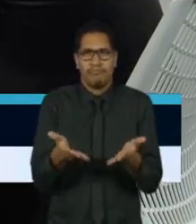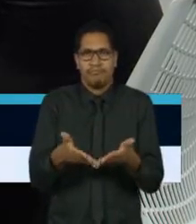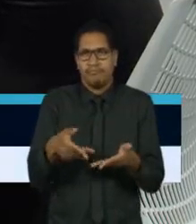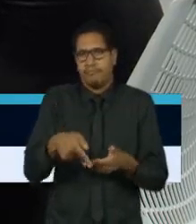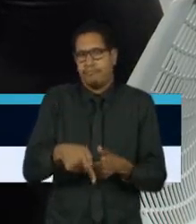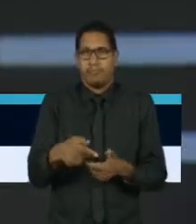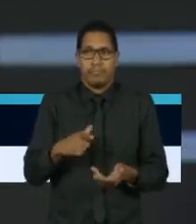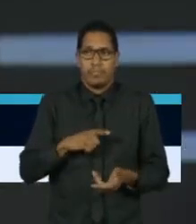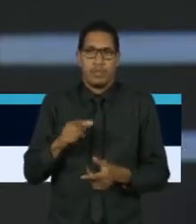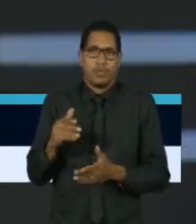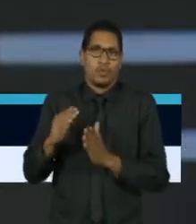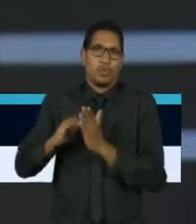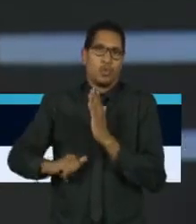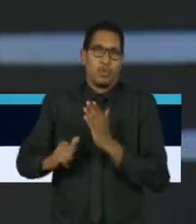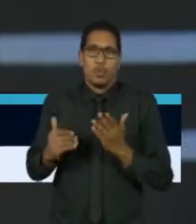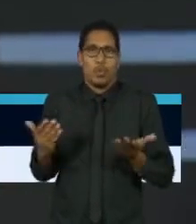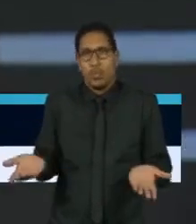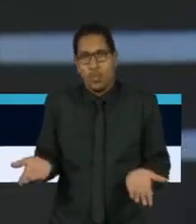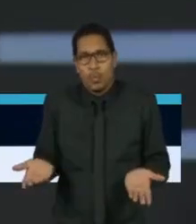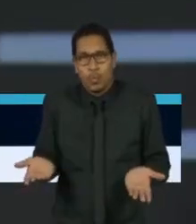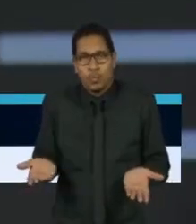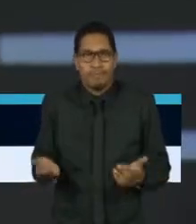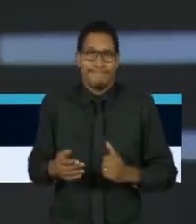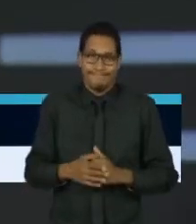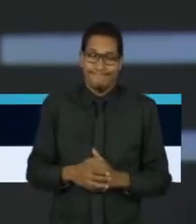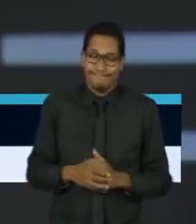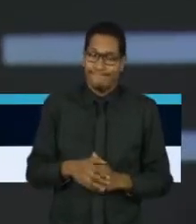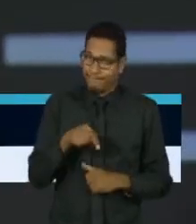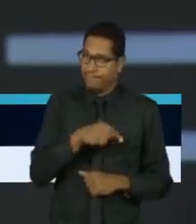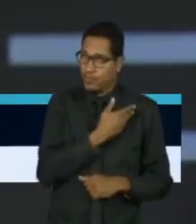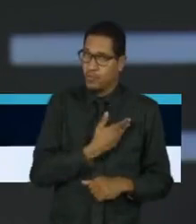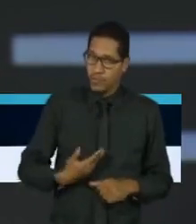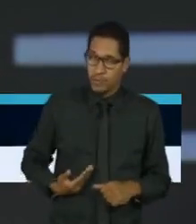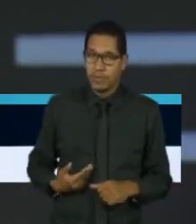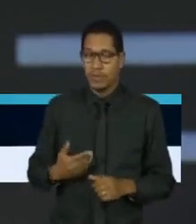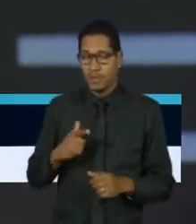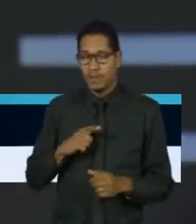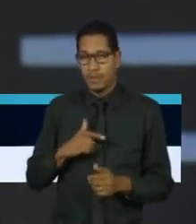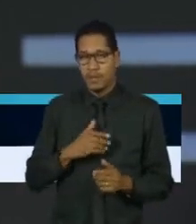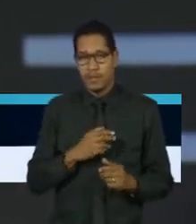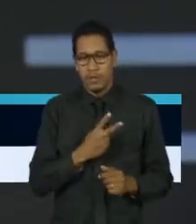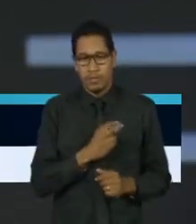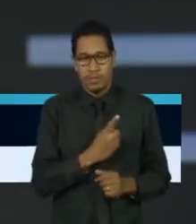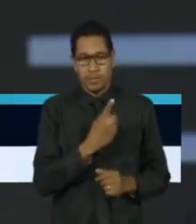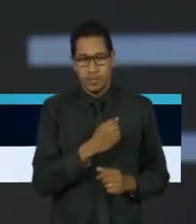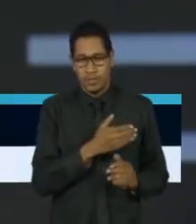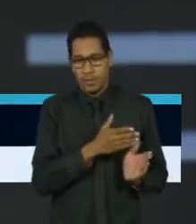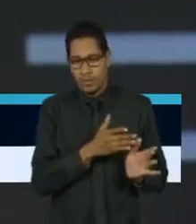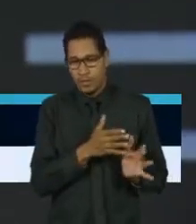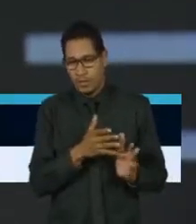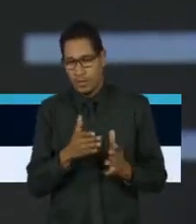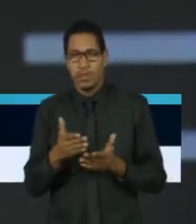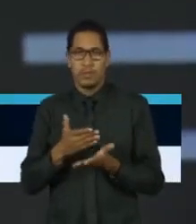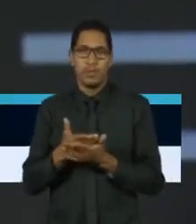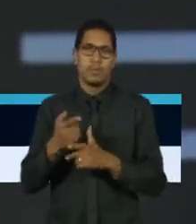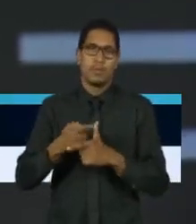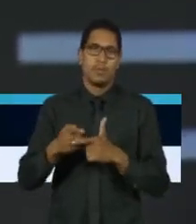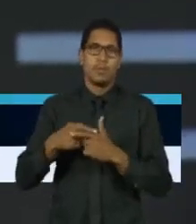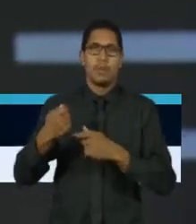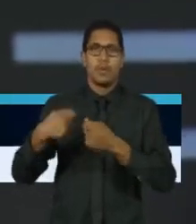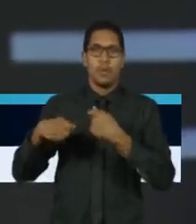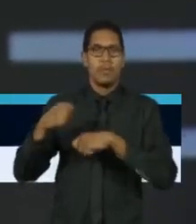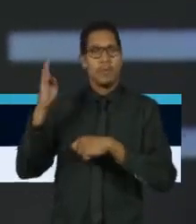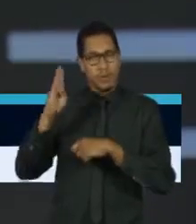foram fragilizadas e desestruturadas nesse governo. Mas começaram a partir de 2016 para cá, tendo problemas da economia brasileira. O